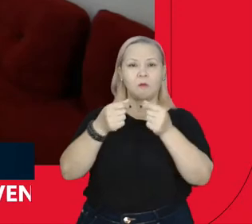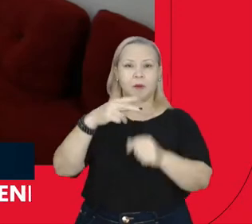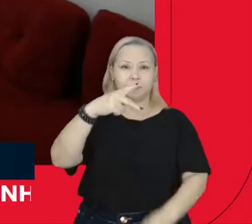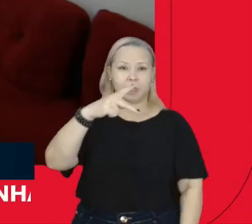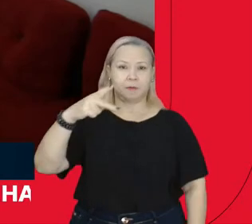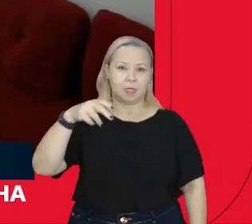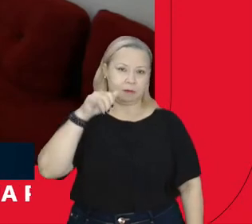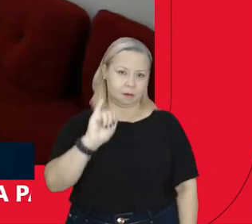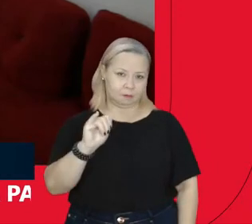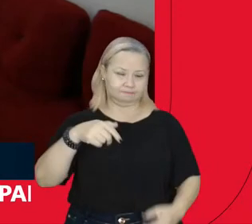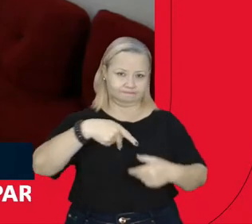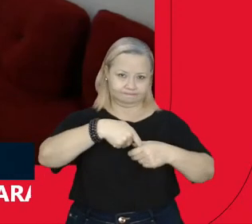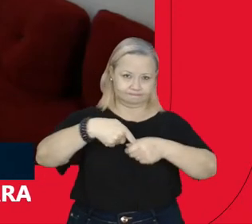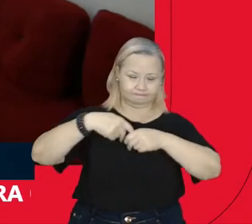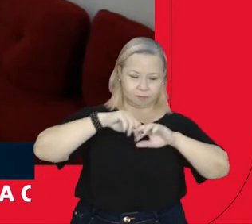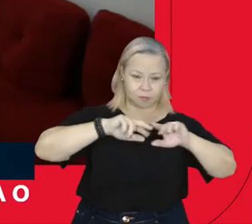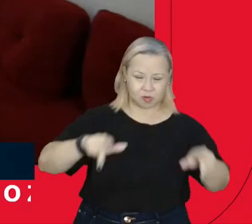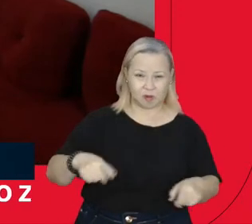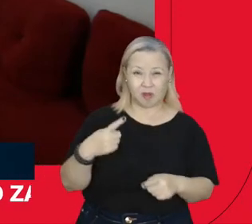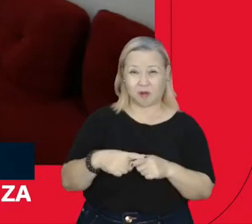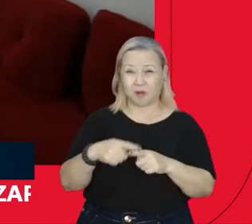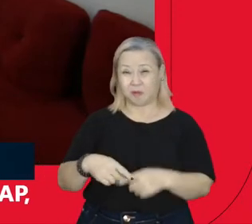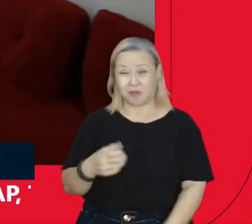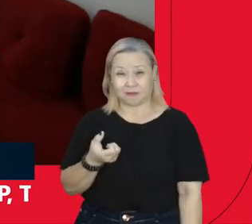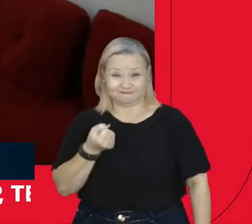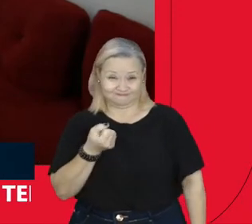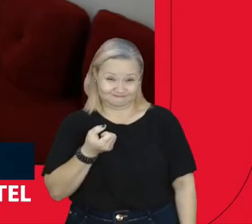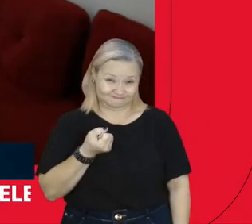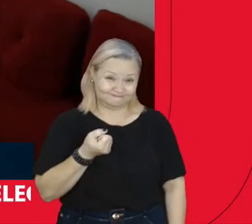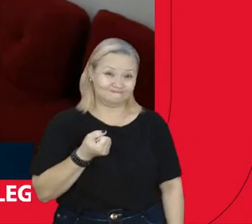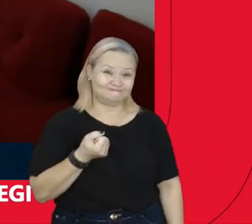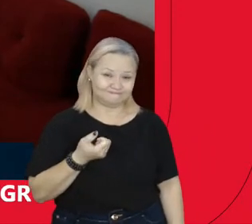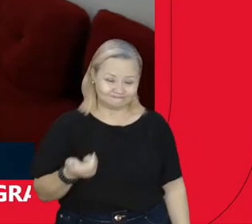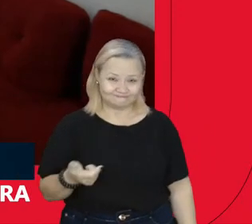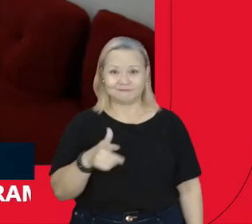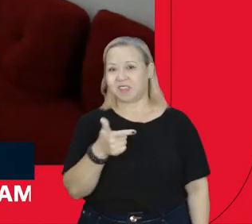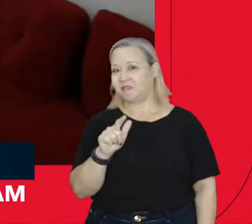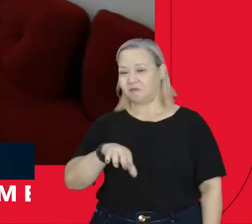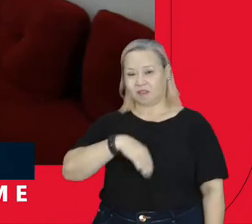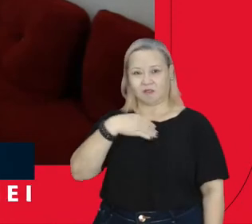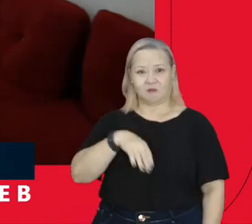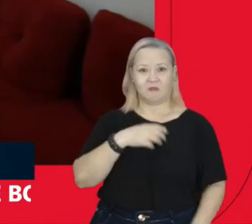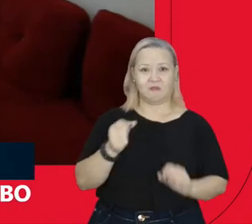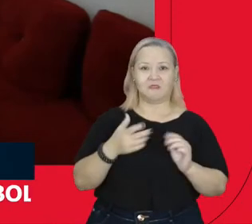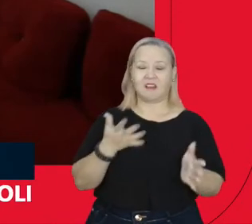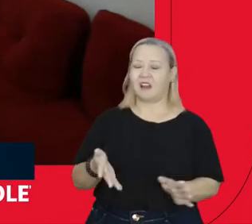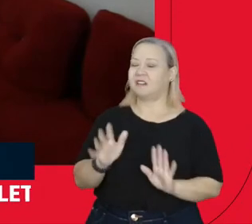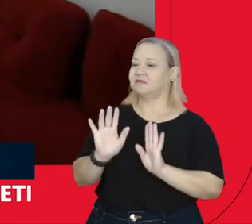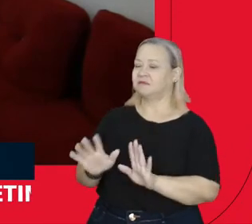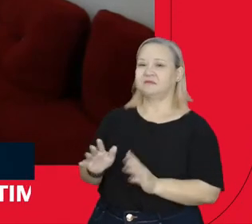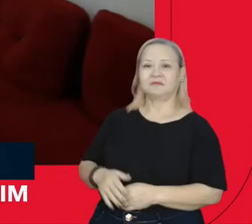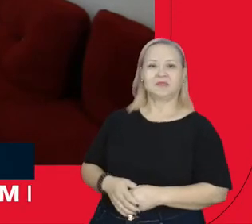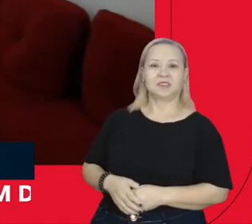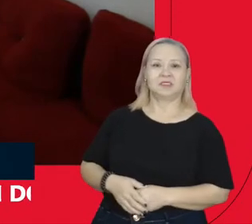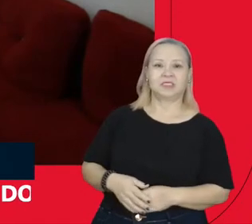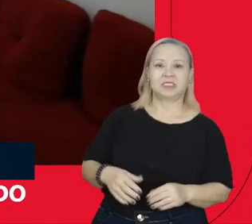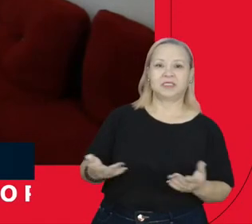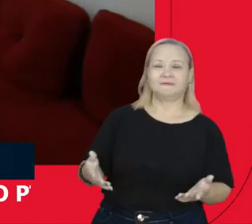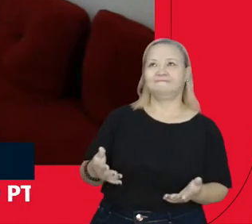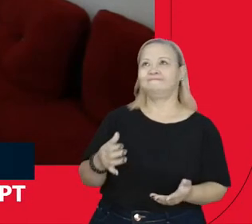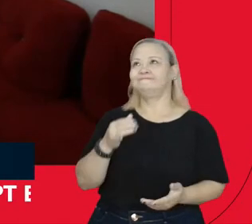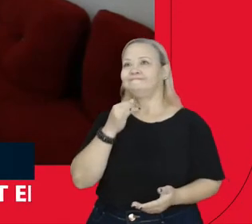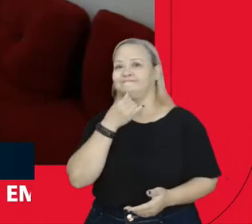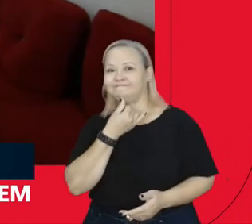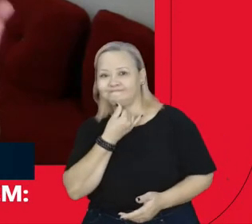chamado PPI, porque ele é um covarde, né? Porque ele não tem coragem de desagradar os tubarões do sistema financeiro, os amigos de